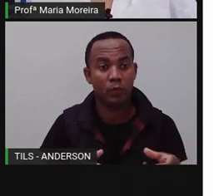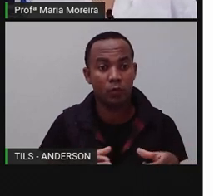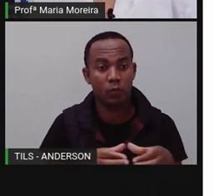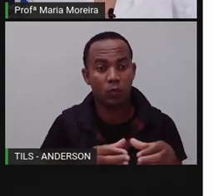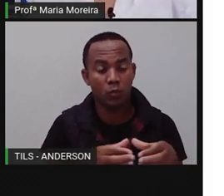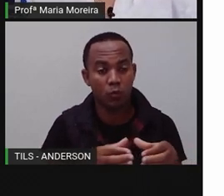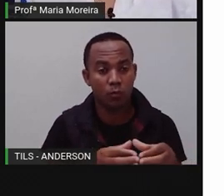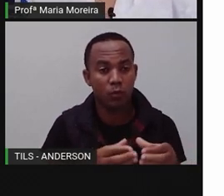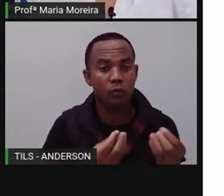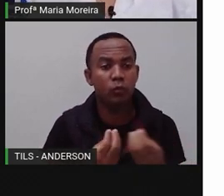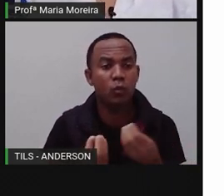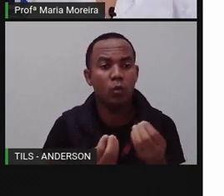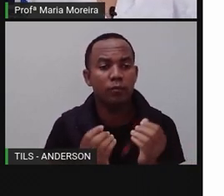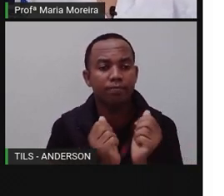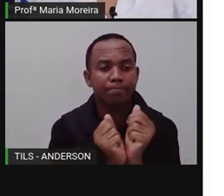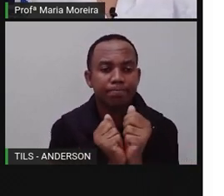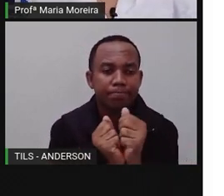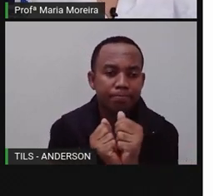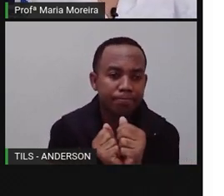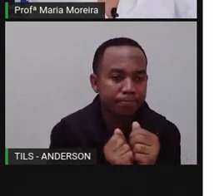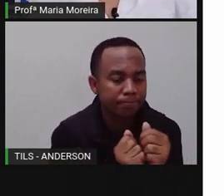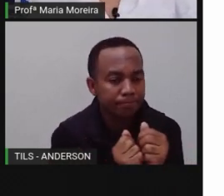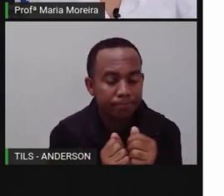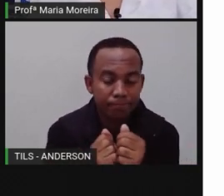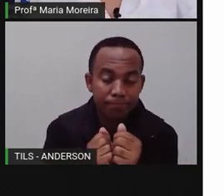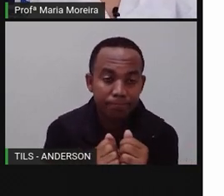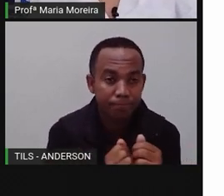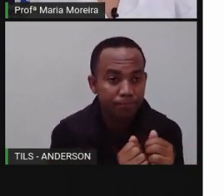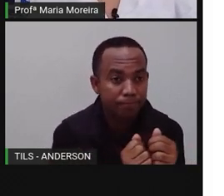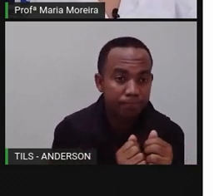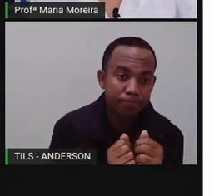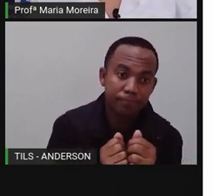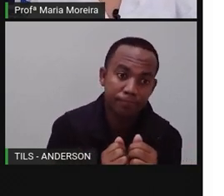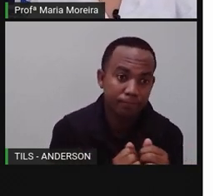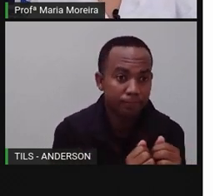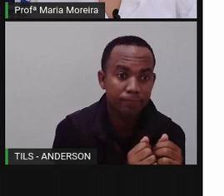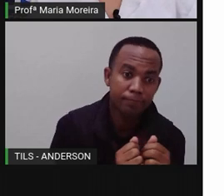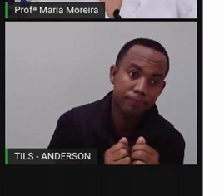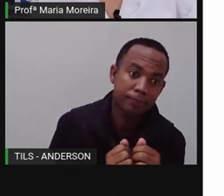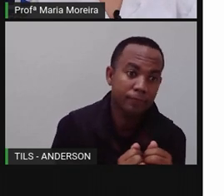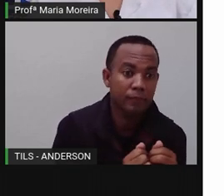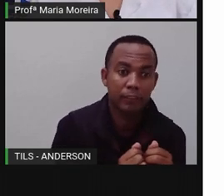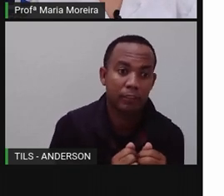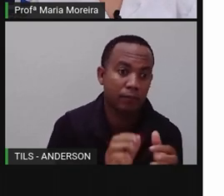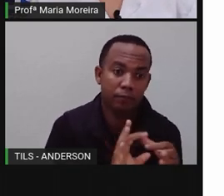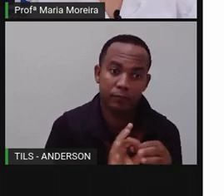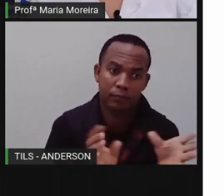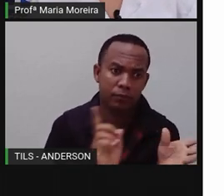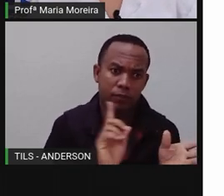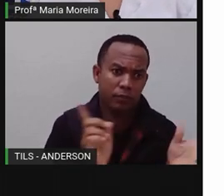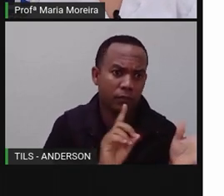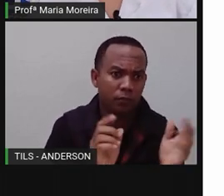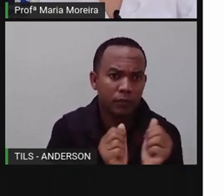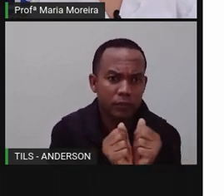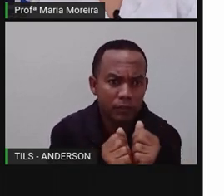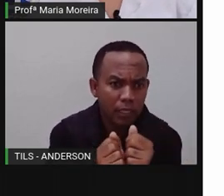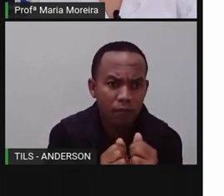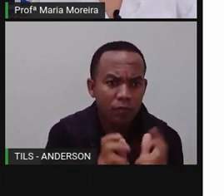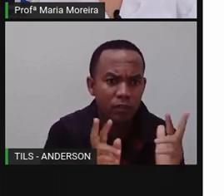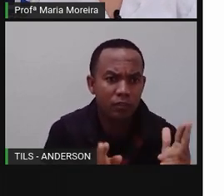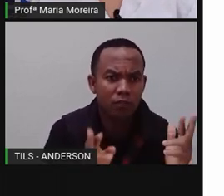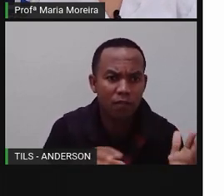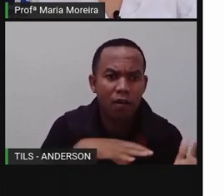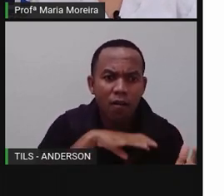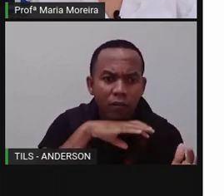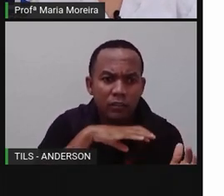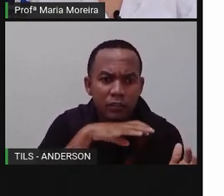como escravos, né? E aí vocês imaginam, escravo, tá? Eles não eram bem tratados, eles eram tratados como animais,